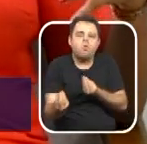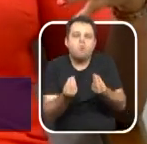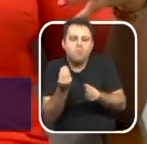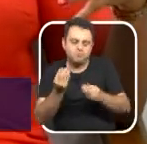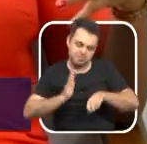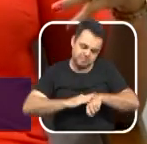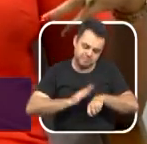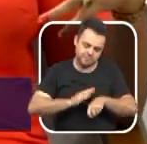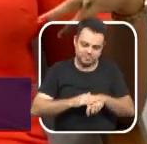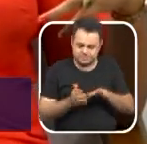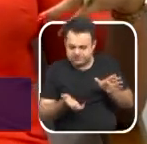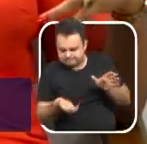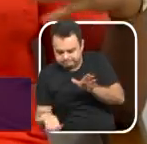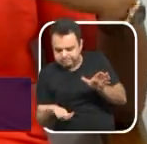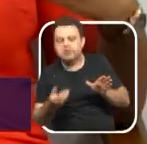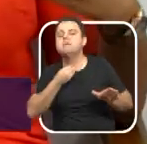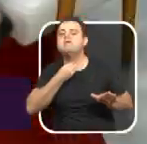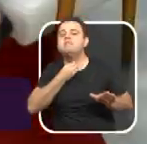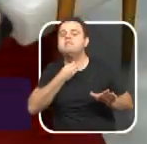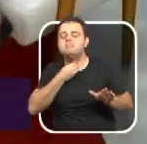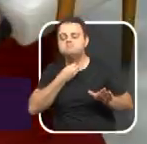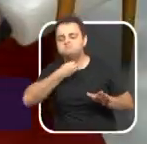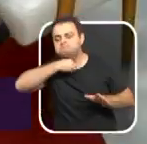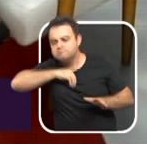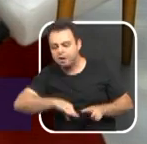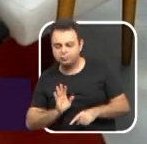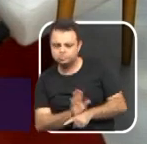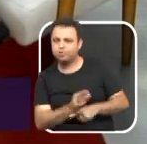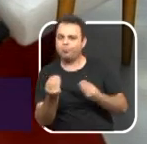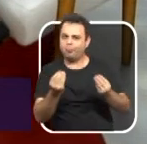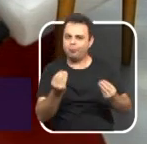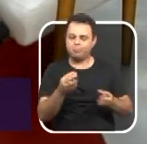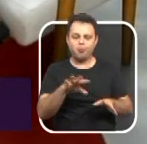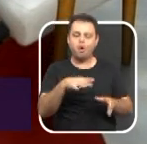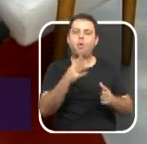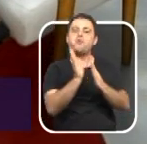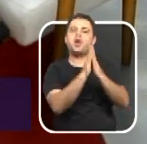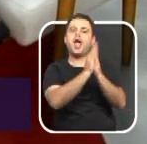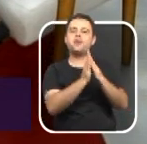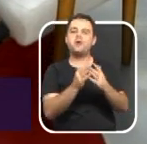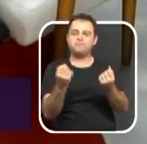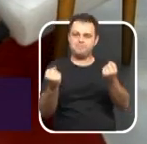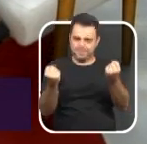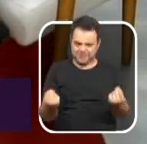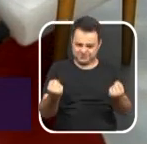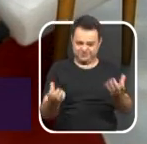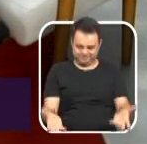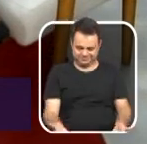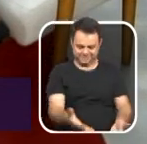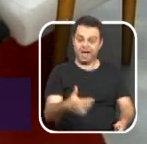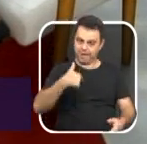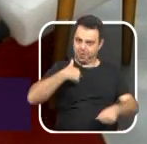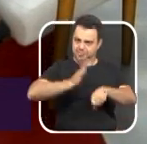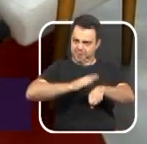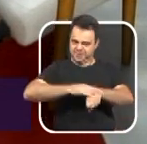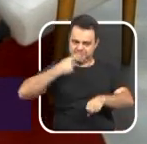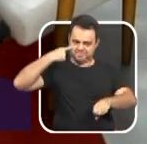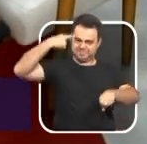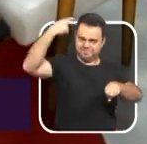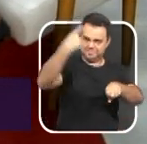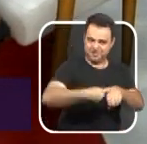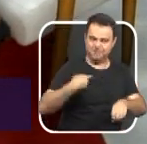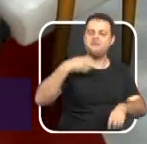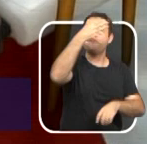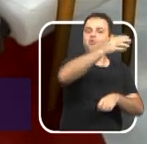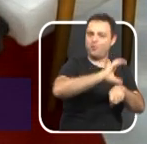Eu estive lá na ANEL e eu quis aprender também, né? E eles fazem as técnicas até o choro do bebê. Olha que